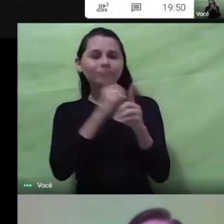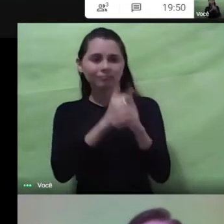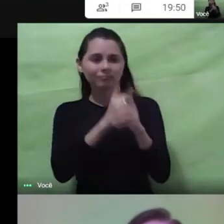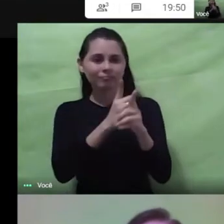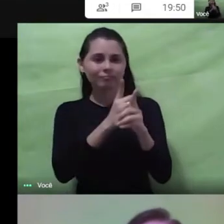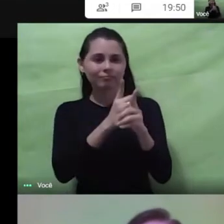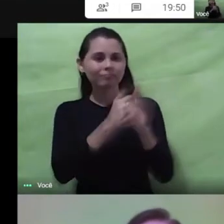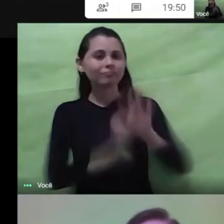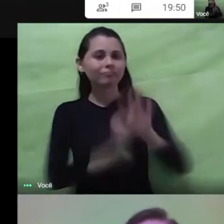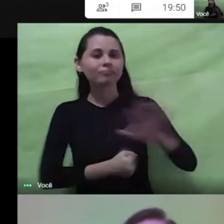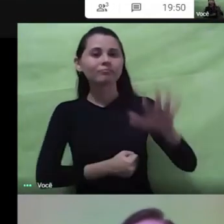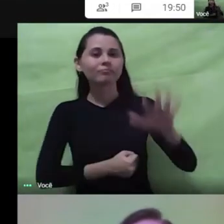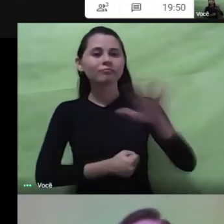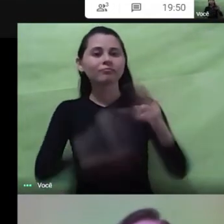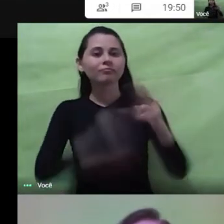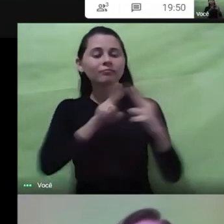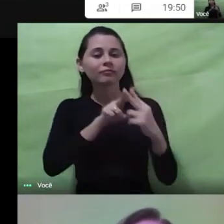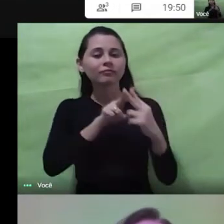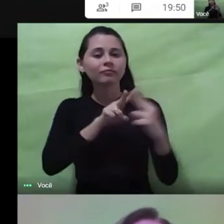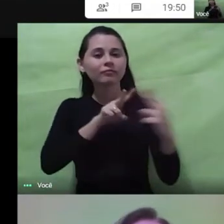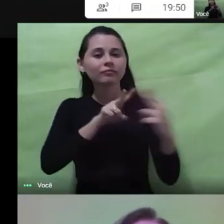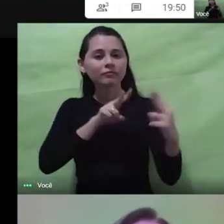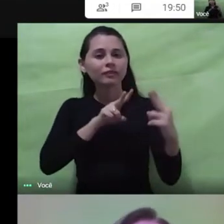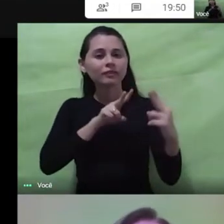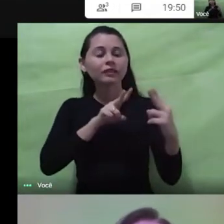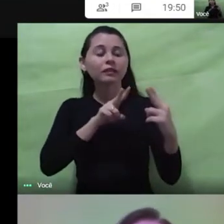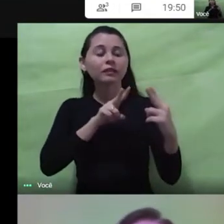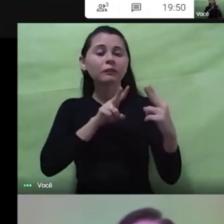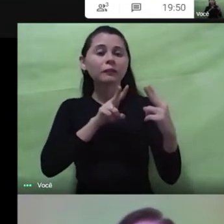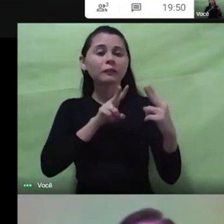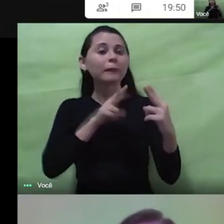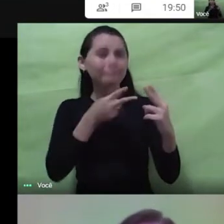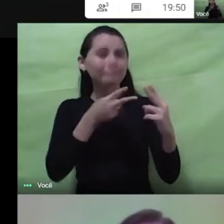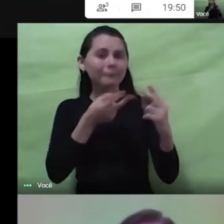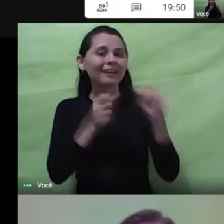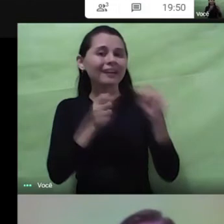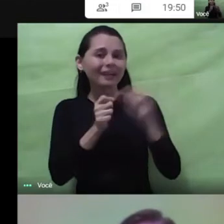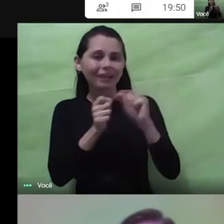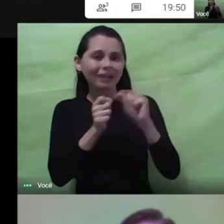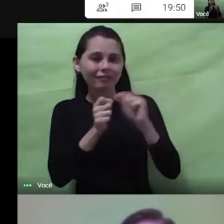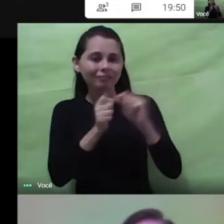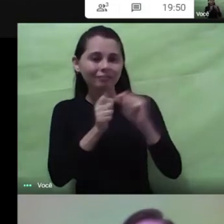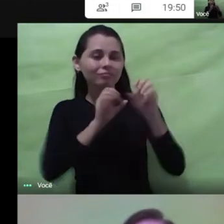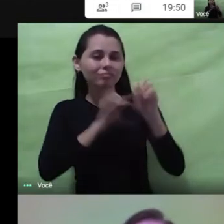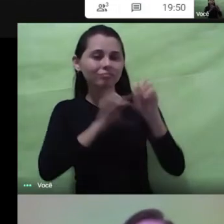ambiente virtual para realizar o ensino de Libras?